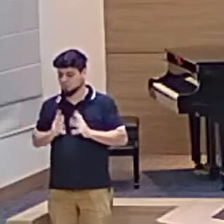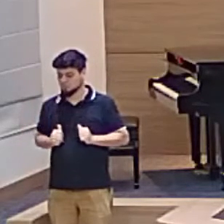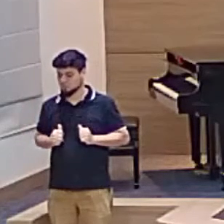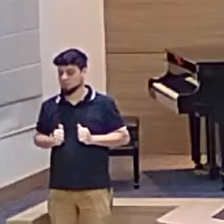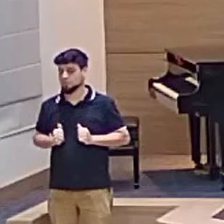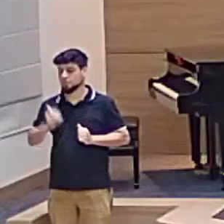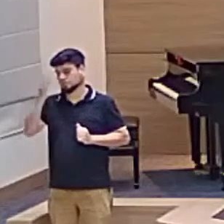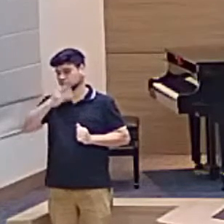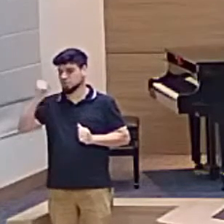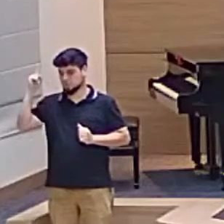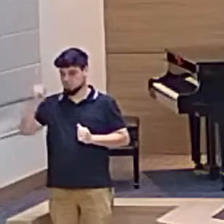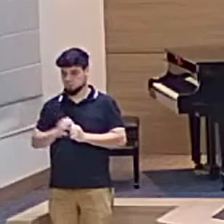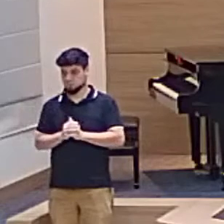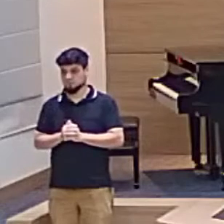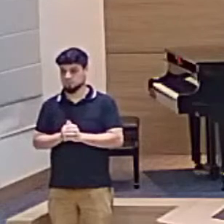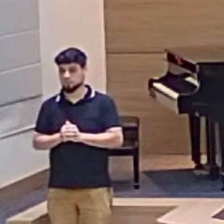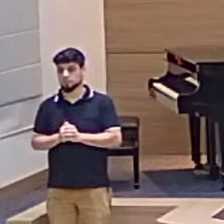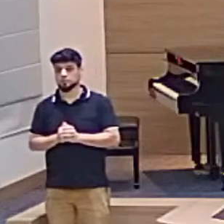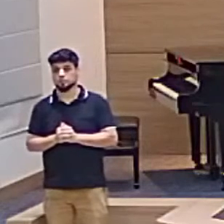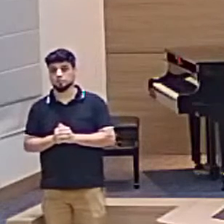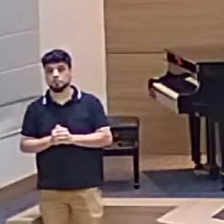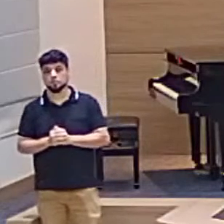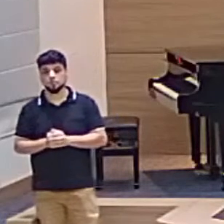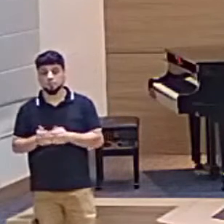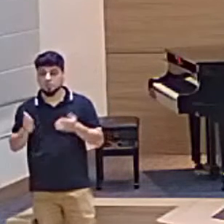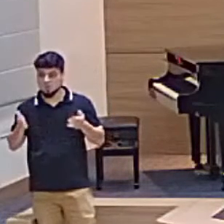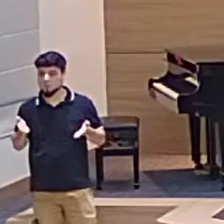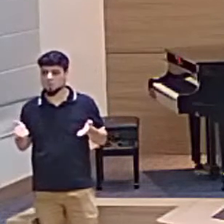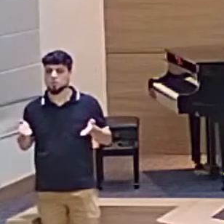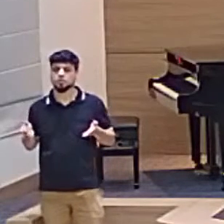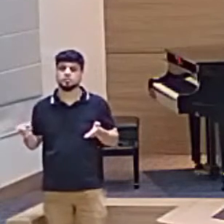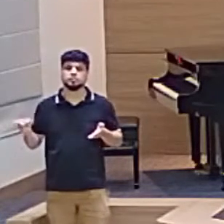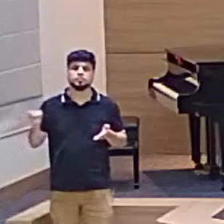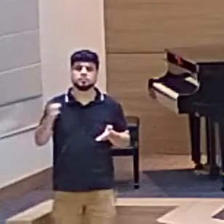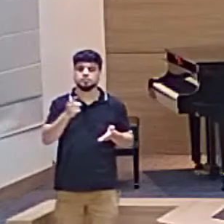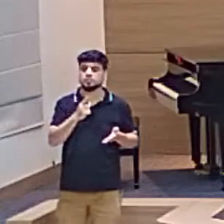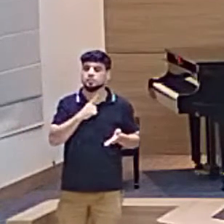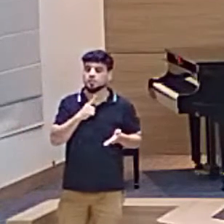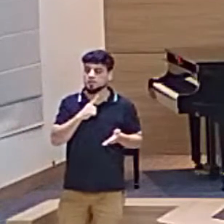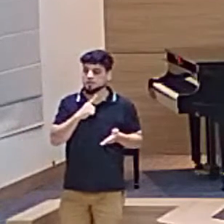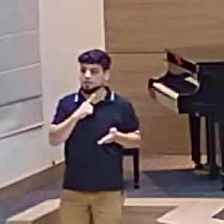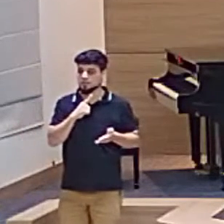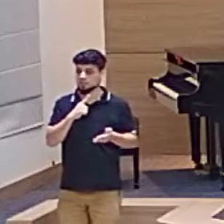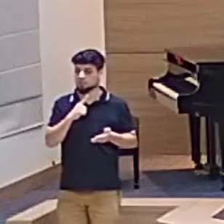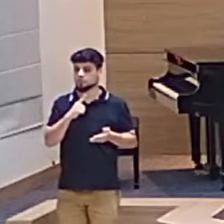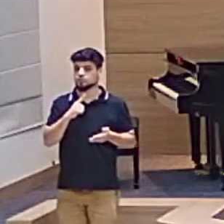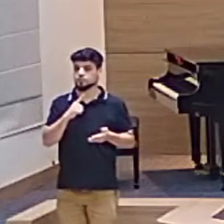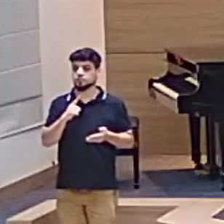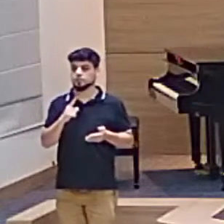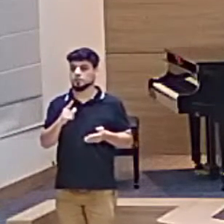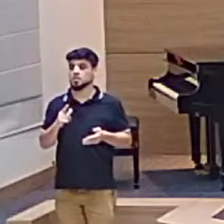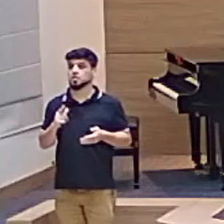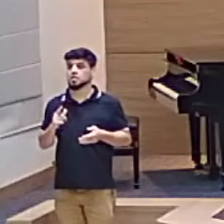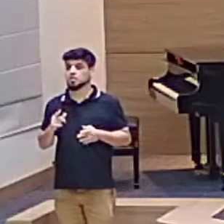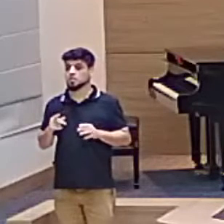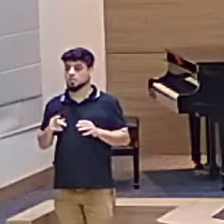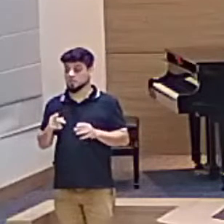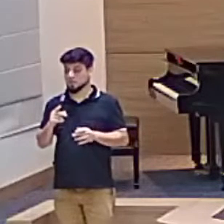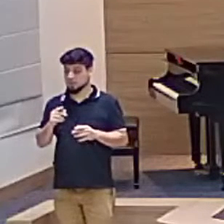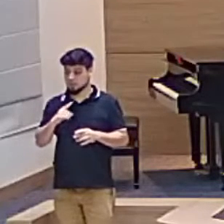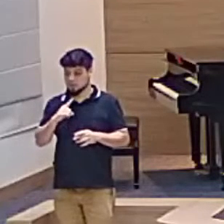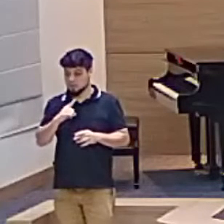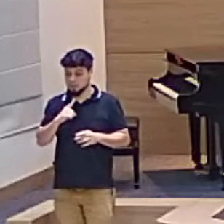Senhor Deus quem sabe você poder sair daqui hoje a noite com essa expectativa orar pela pureza da sua família sim todos os anos se